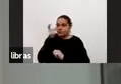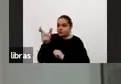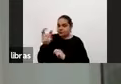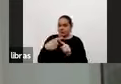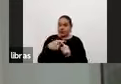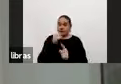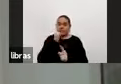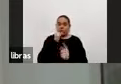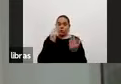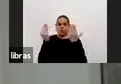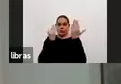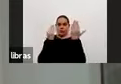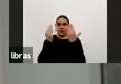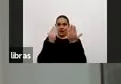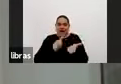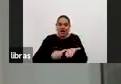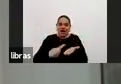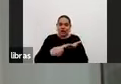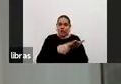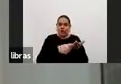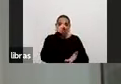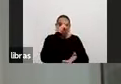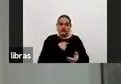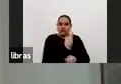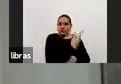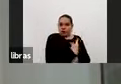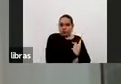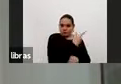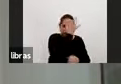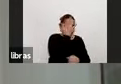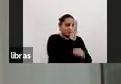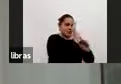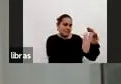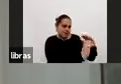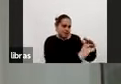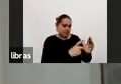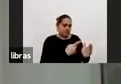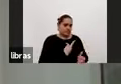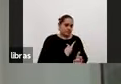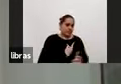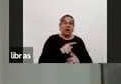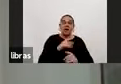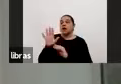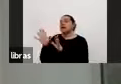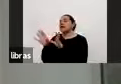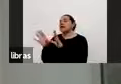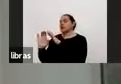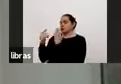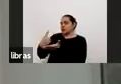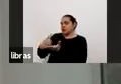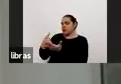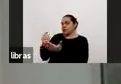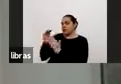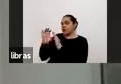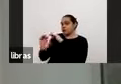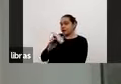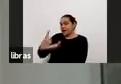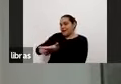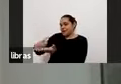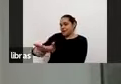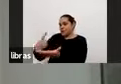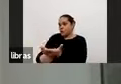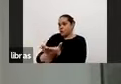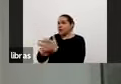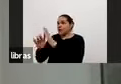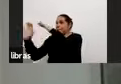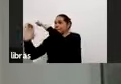acordos individuais que foram feitos com os acordos coletivos mediados pelos sindicatos, eles trouxeram outros elementos,